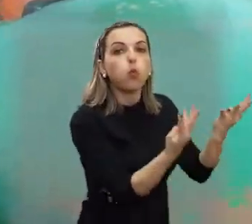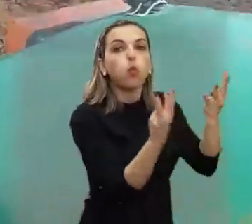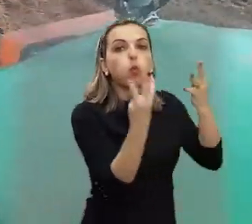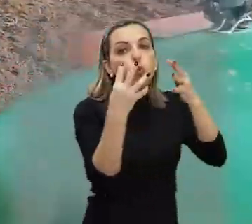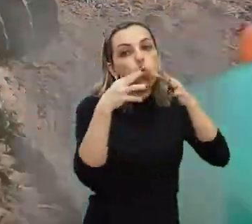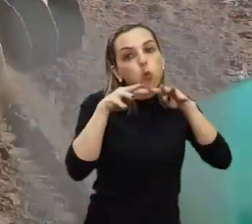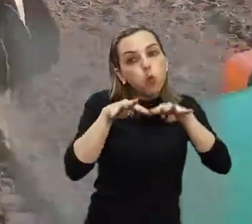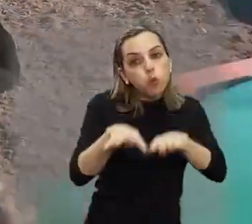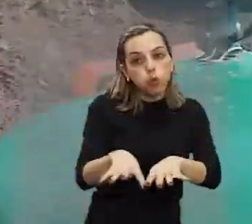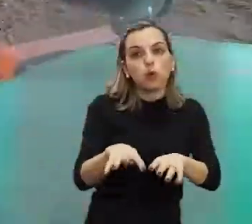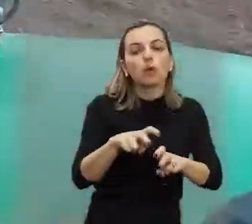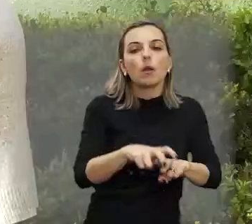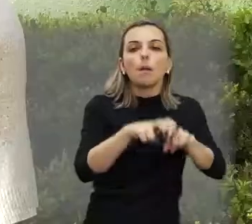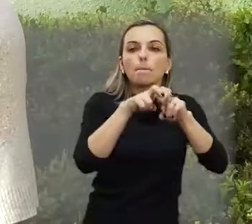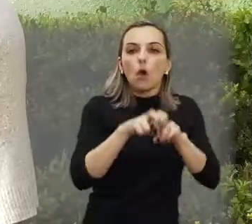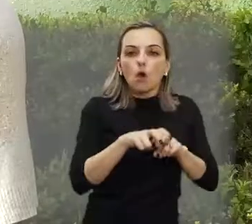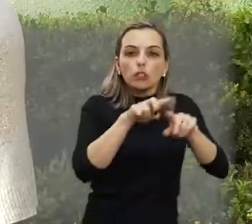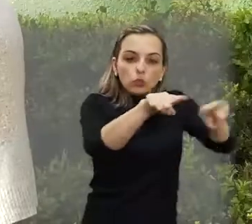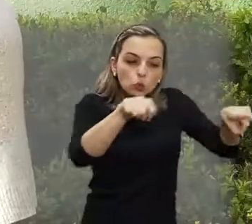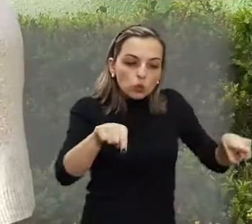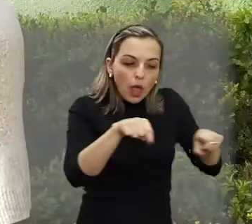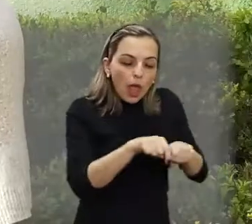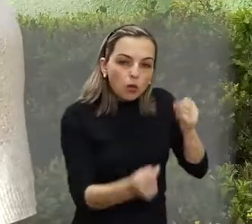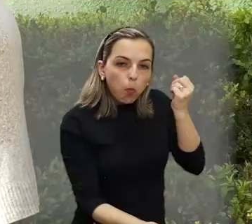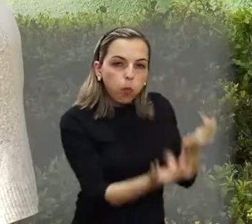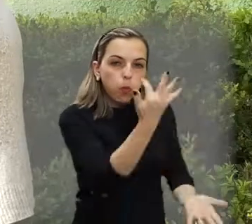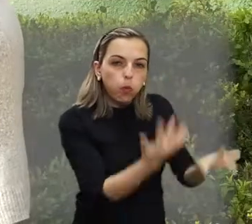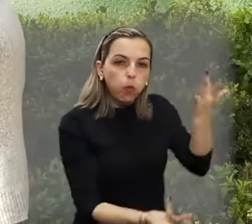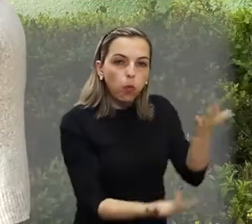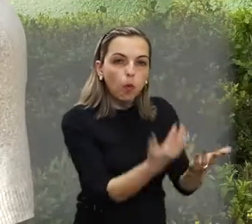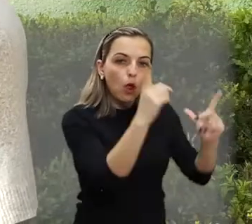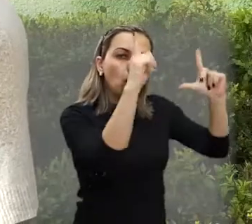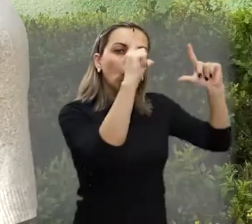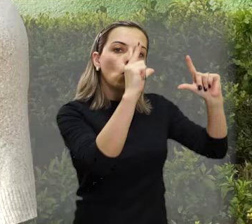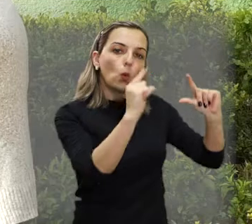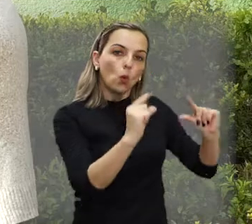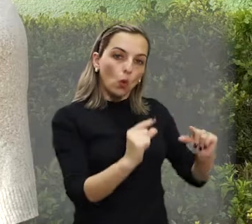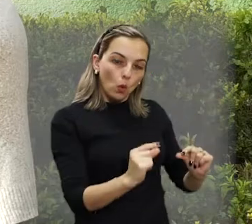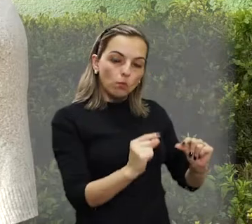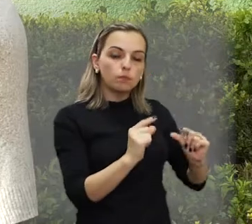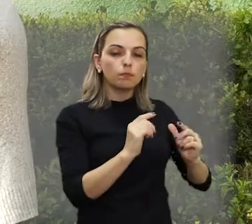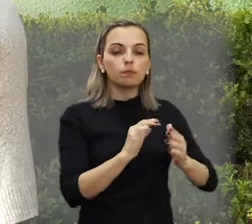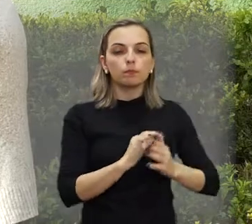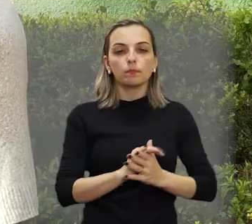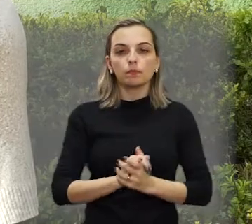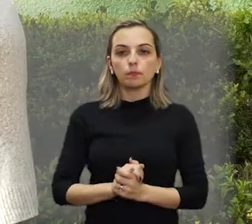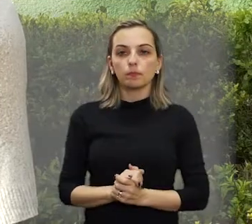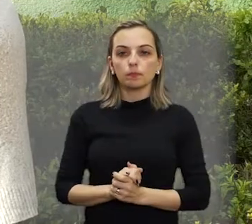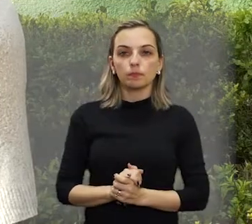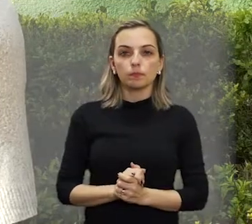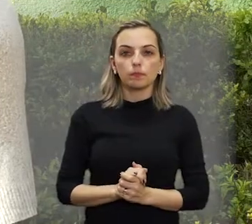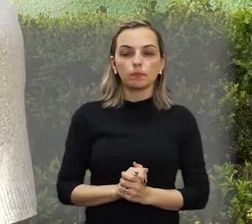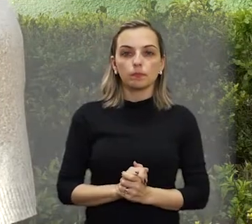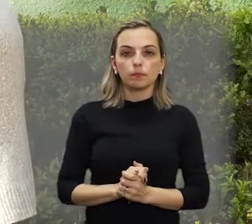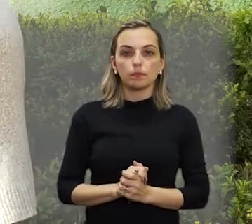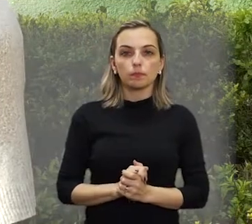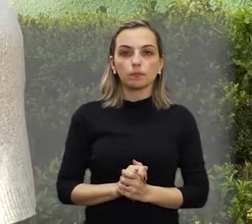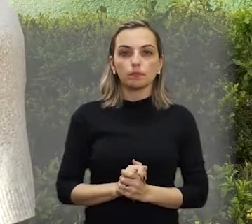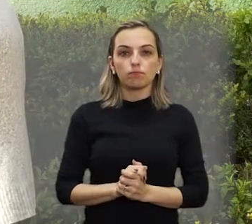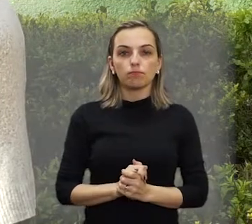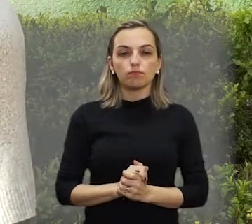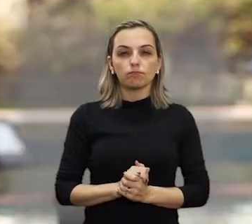e ele revolve essa massa verde ou essa massa seca no solo, né, em que a possibilidade de ocorrer uma queimada num imóvel que